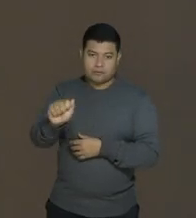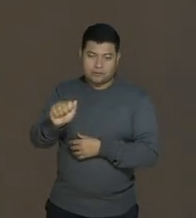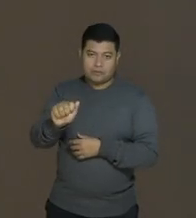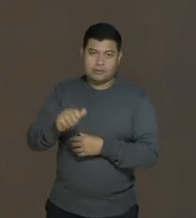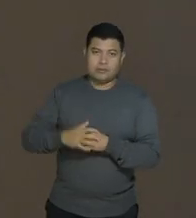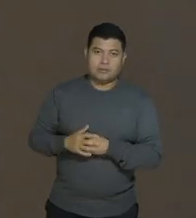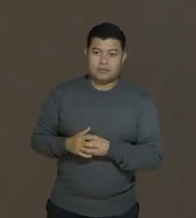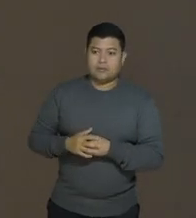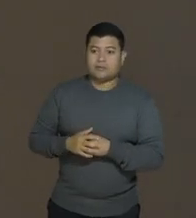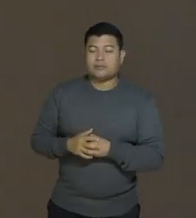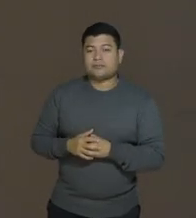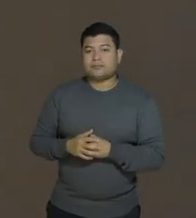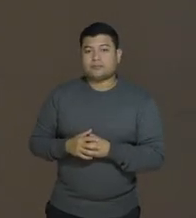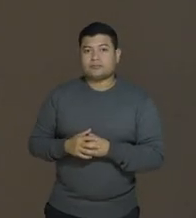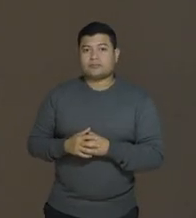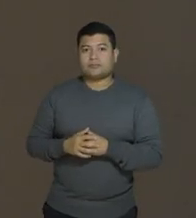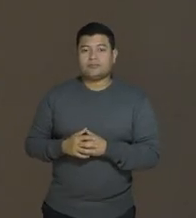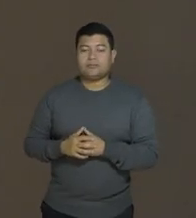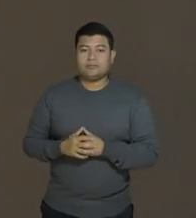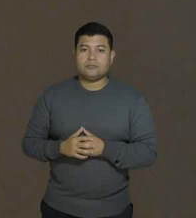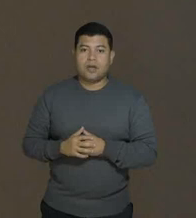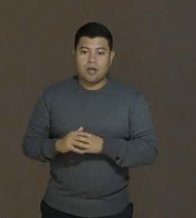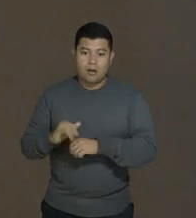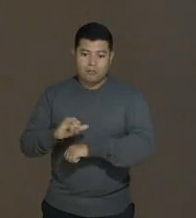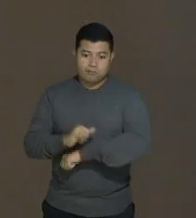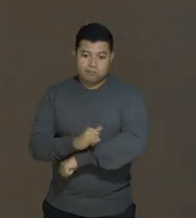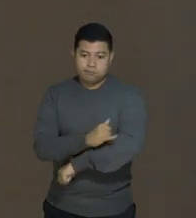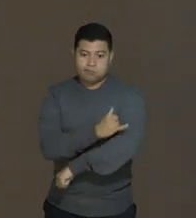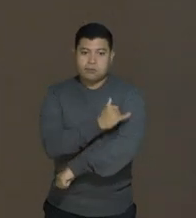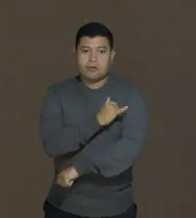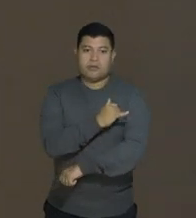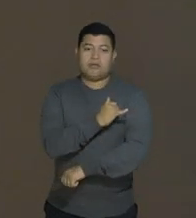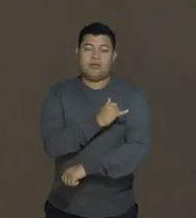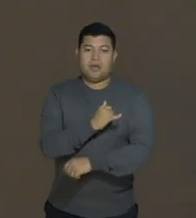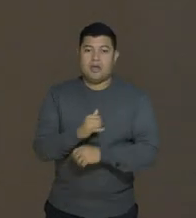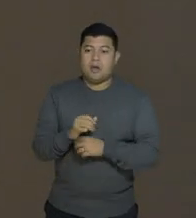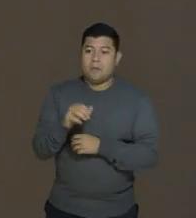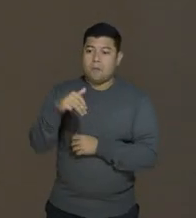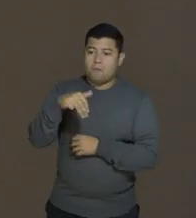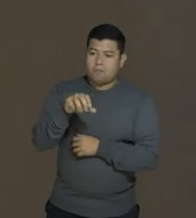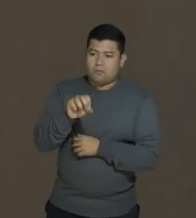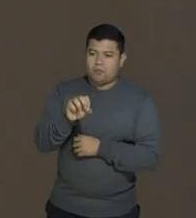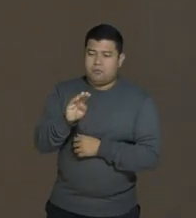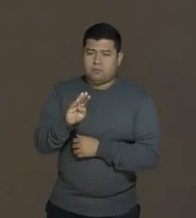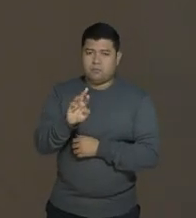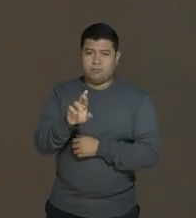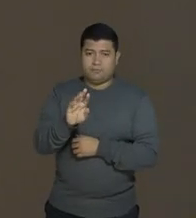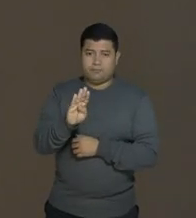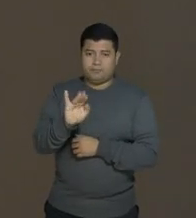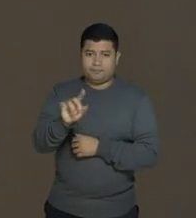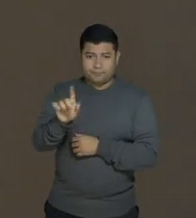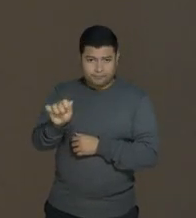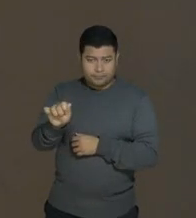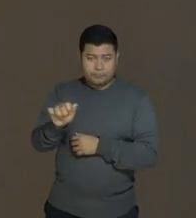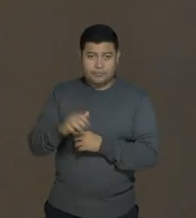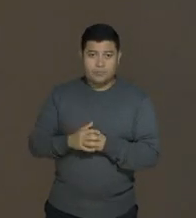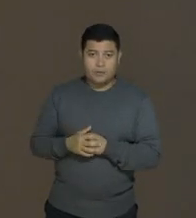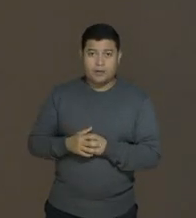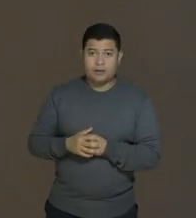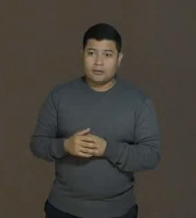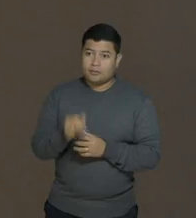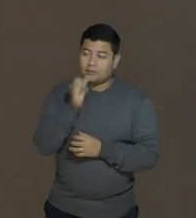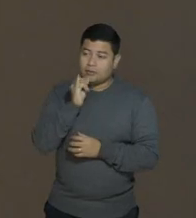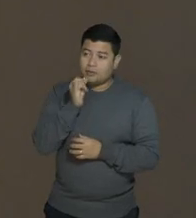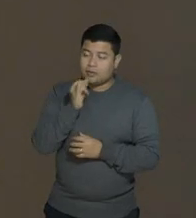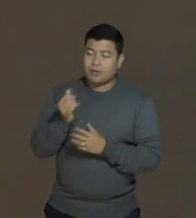eles perdem. Então, eu já uso uma única medicação que resolve. O bupropiona eu uso quando tem mais